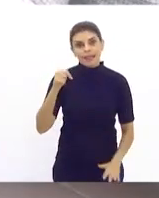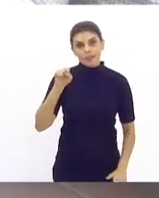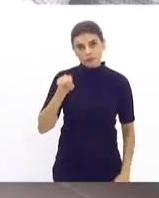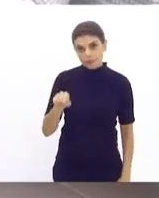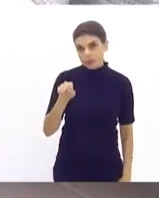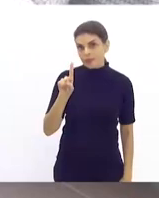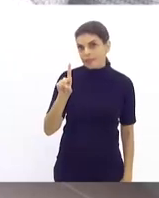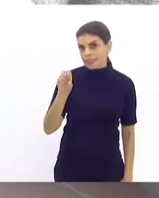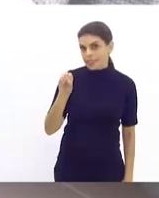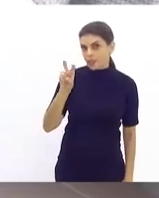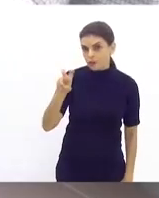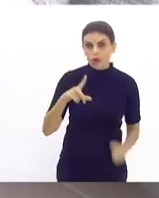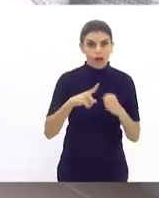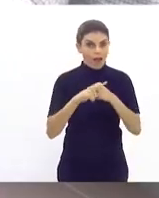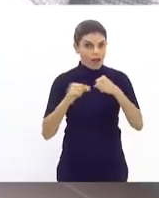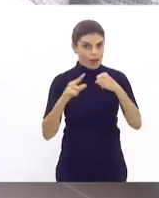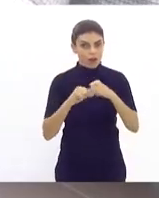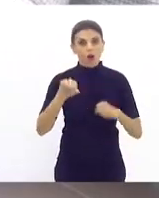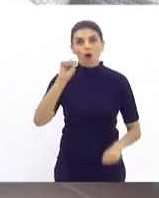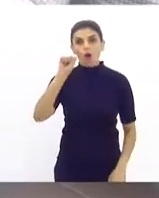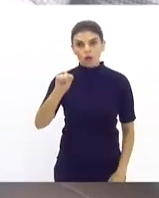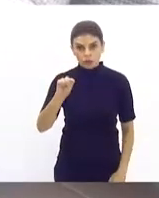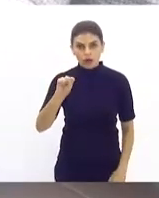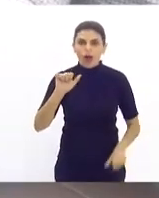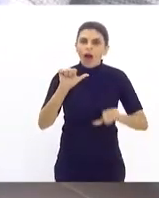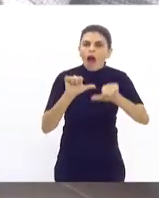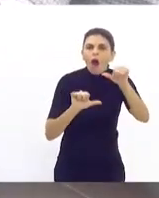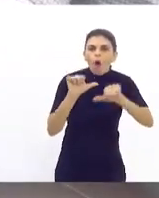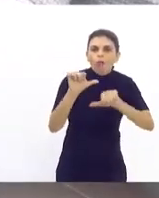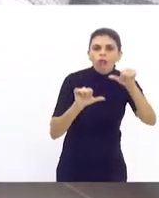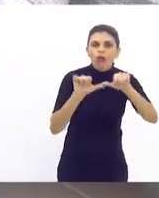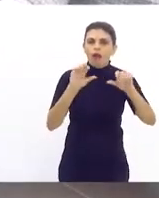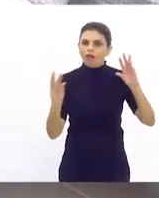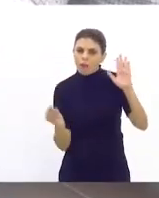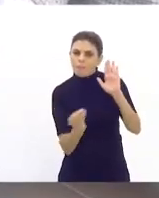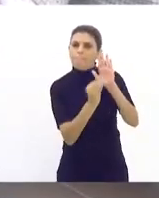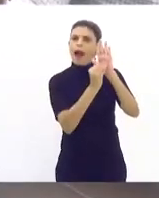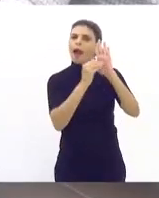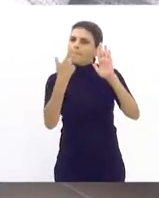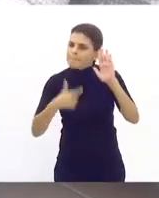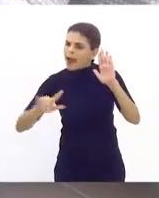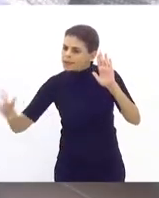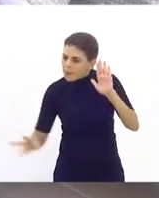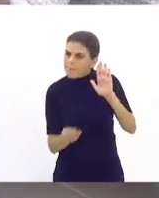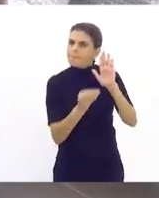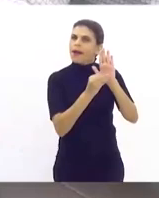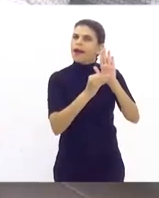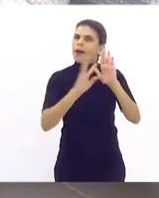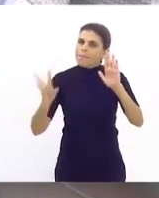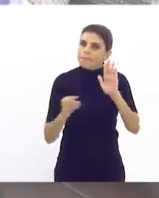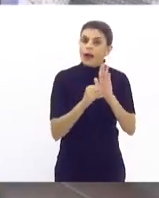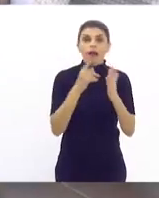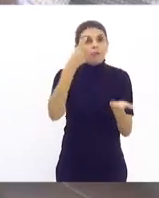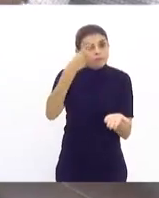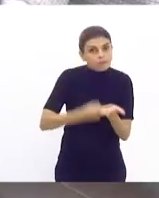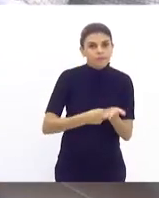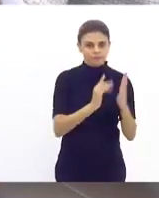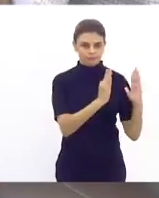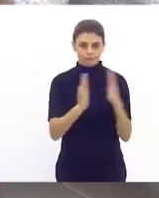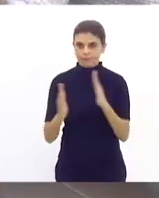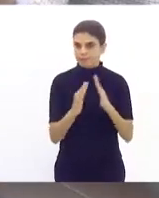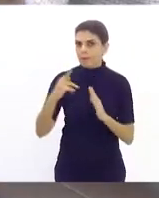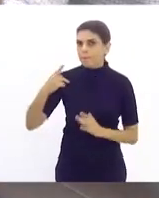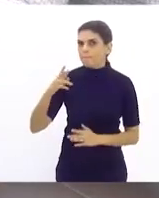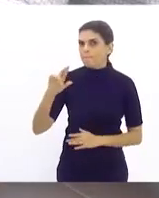7.105 e ao artigo 8º, alterando e colocando mais questões de prazo, de importância,